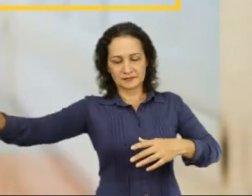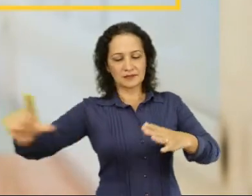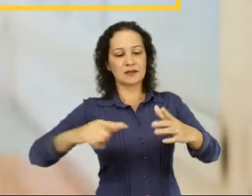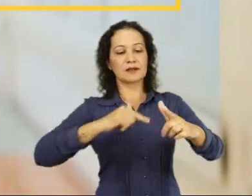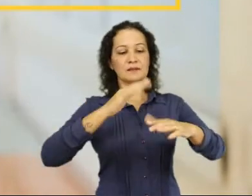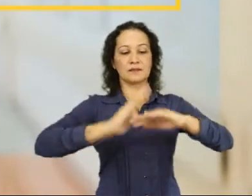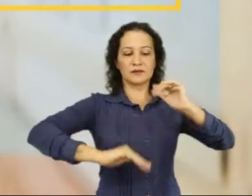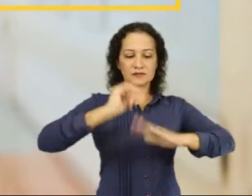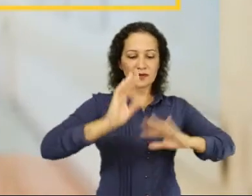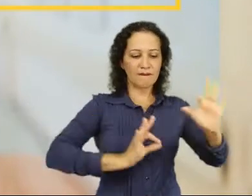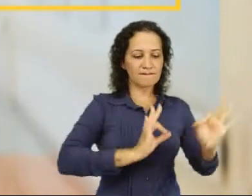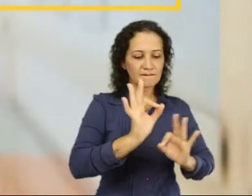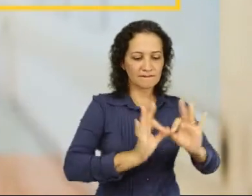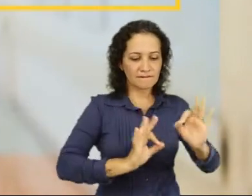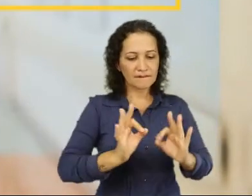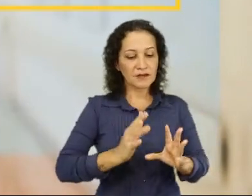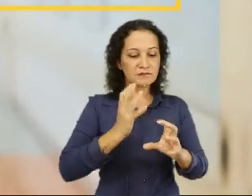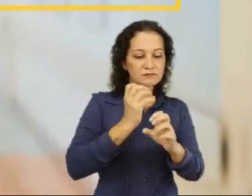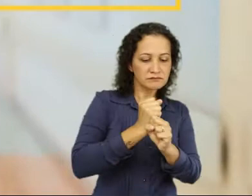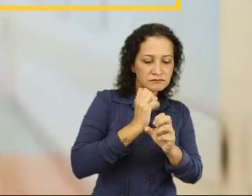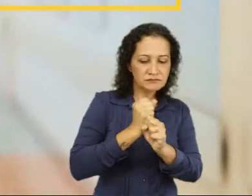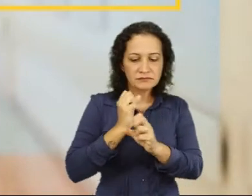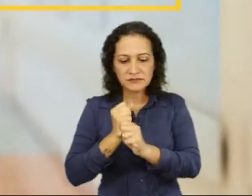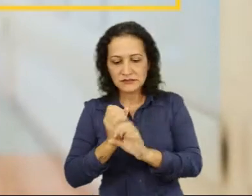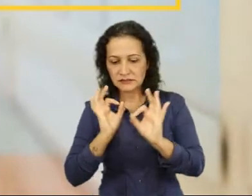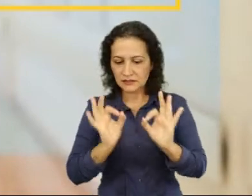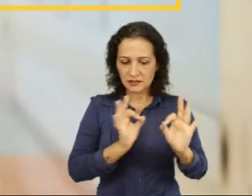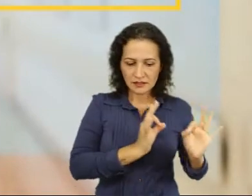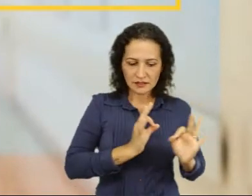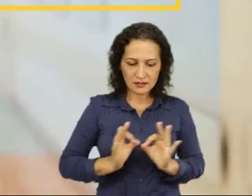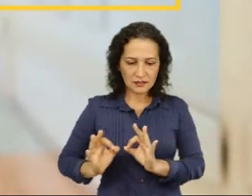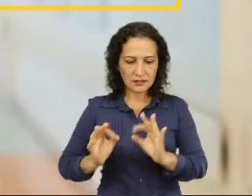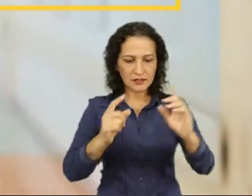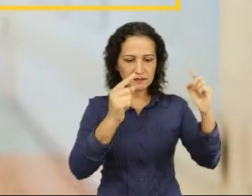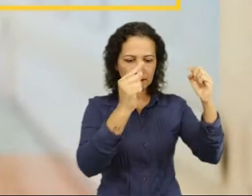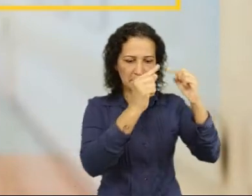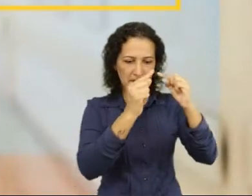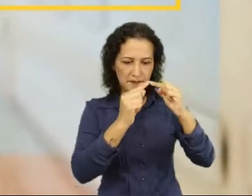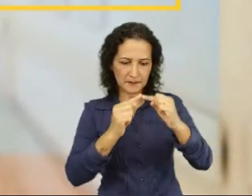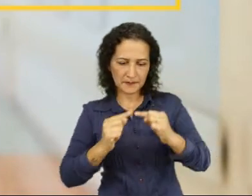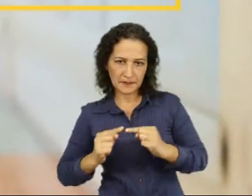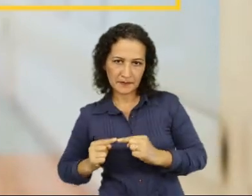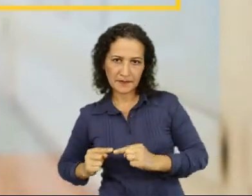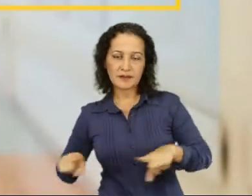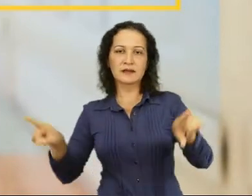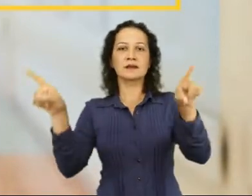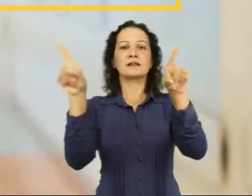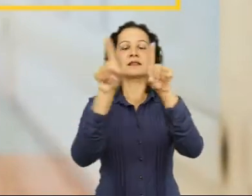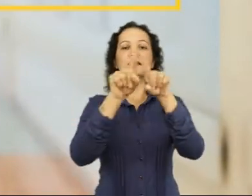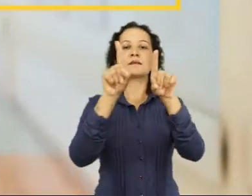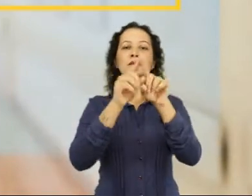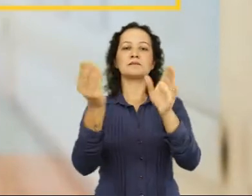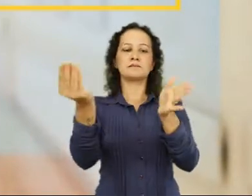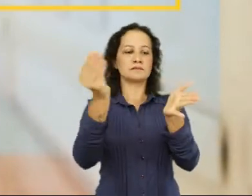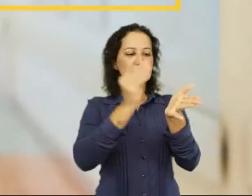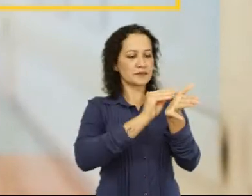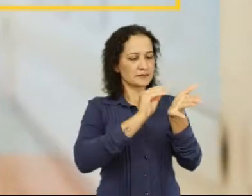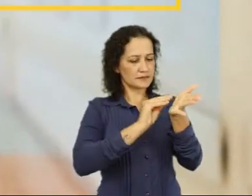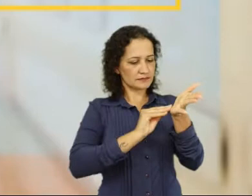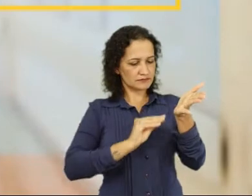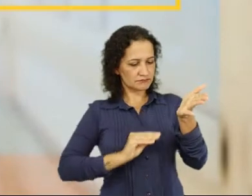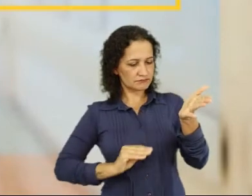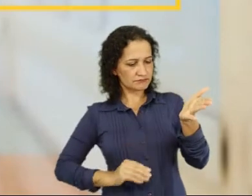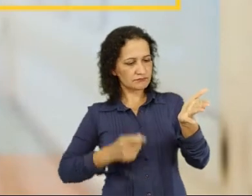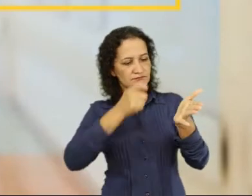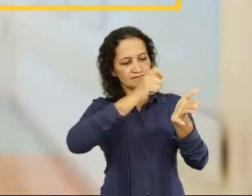levantamentos adequados dos materiais que foram utilizados, dos imunobiológicos que foram feitos naquele dia, faça os registros adequados